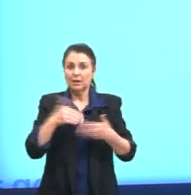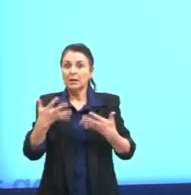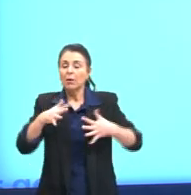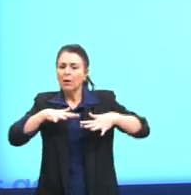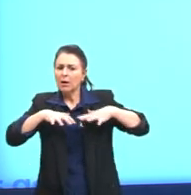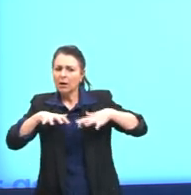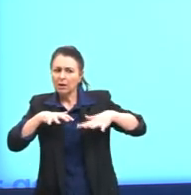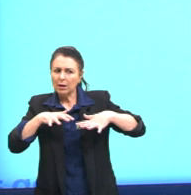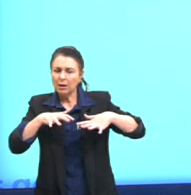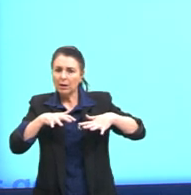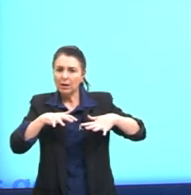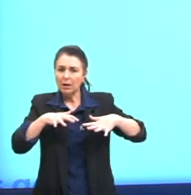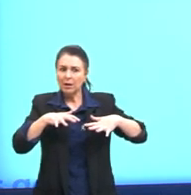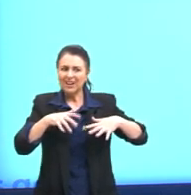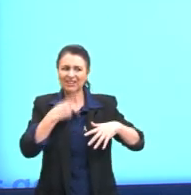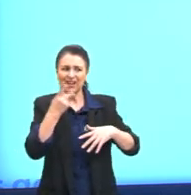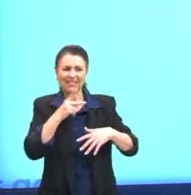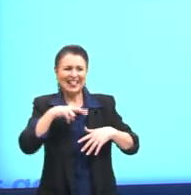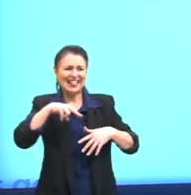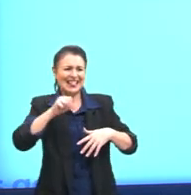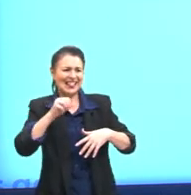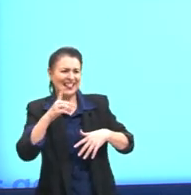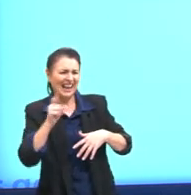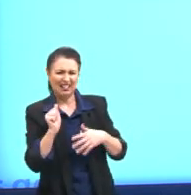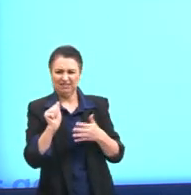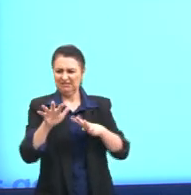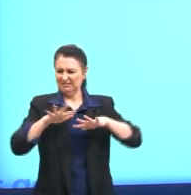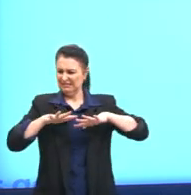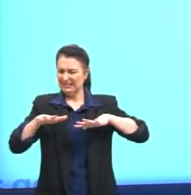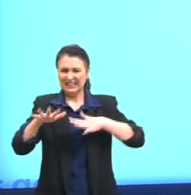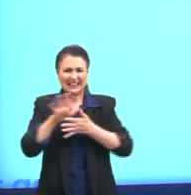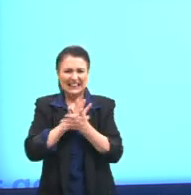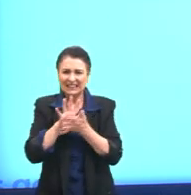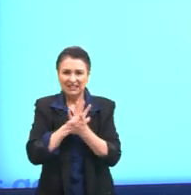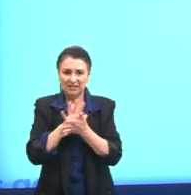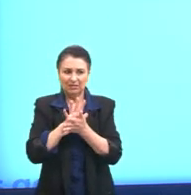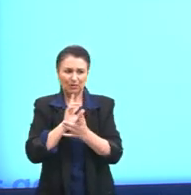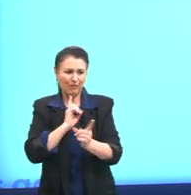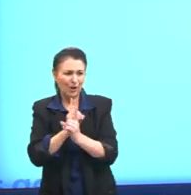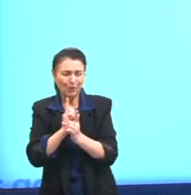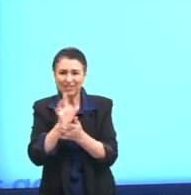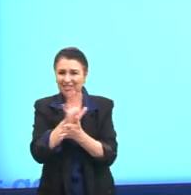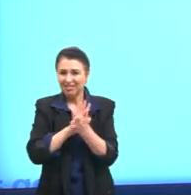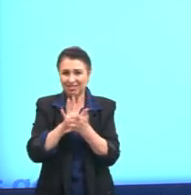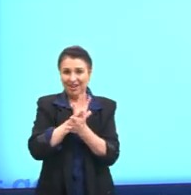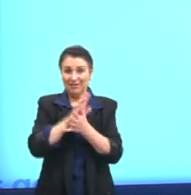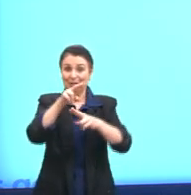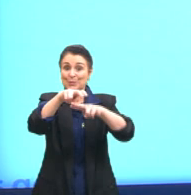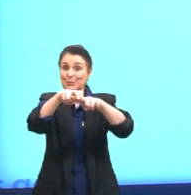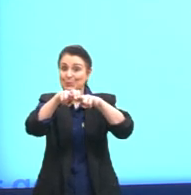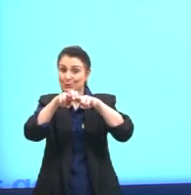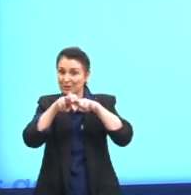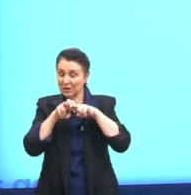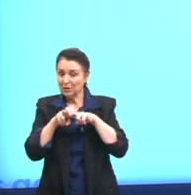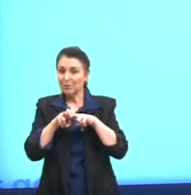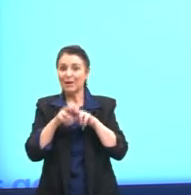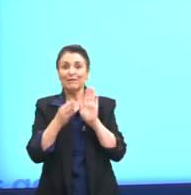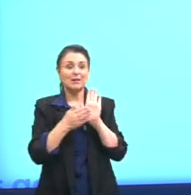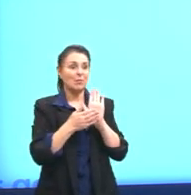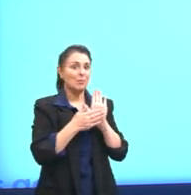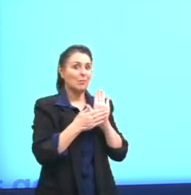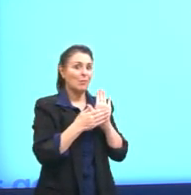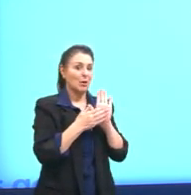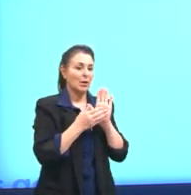ele considerava como nada e não é ensinada não seria possível encontrar nada então por isso que ele ele propõe que